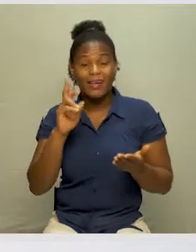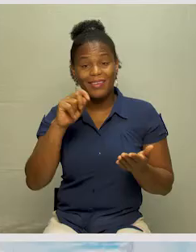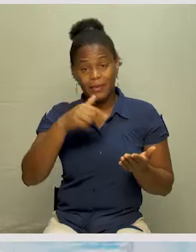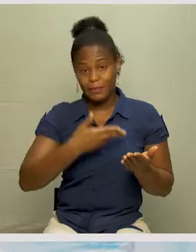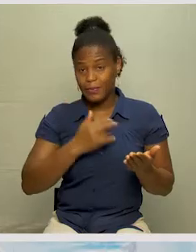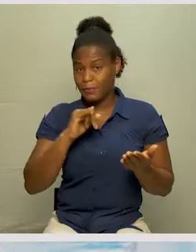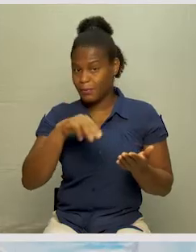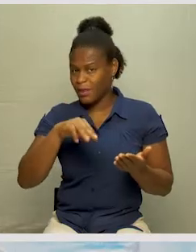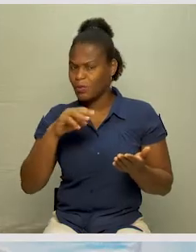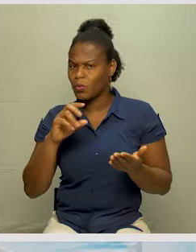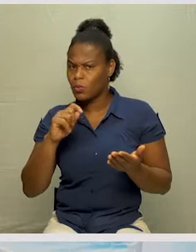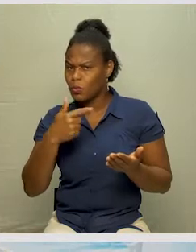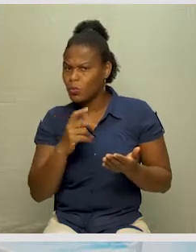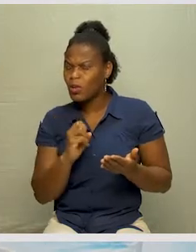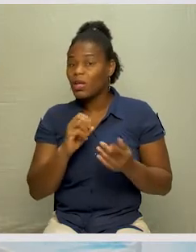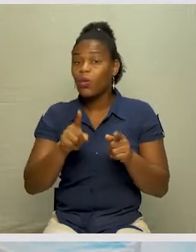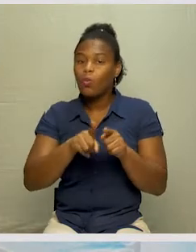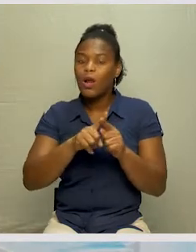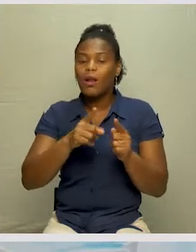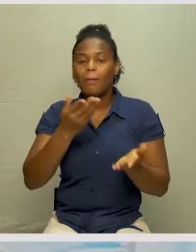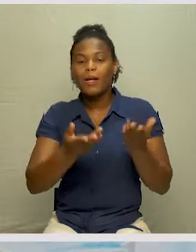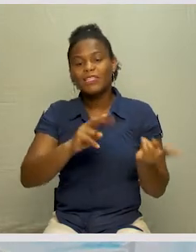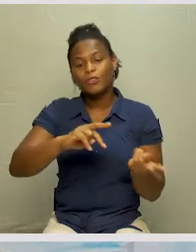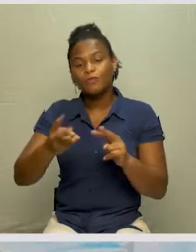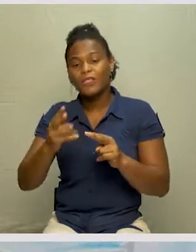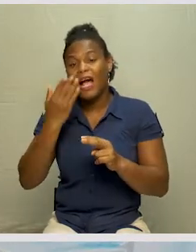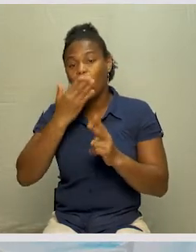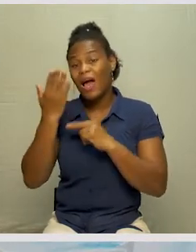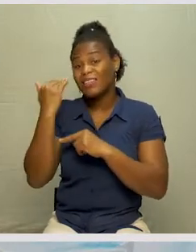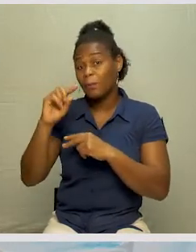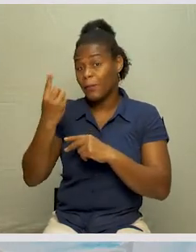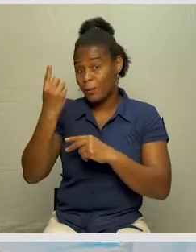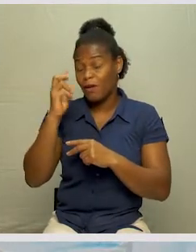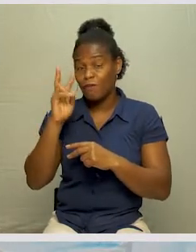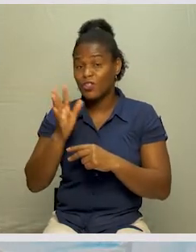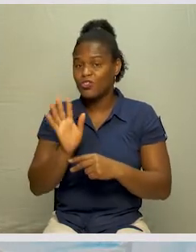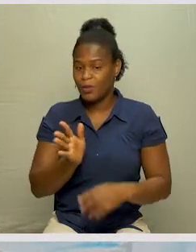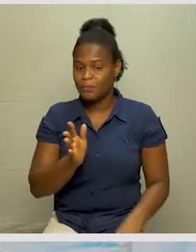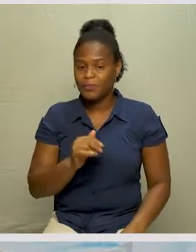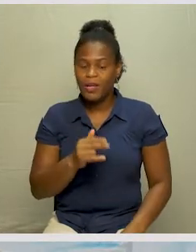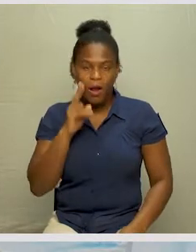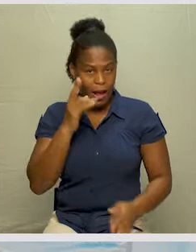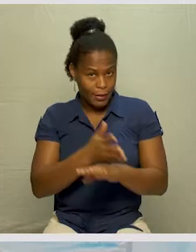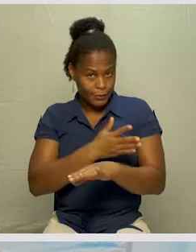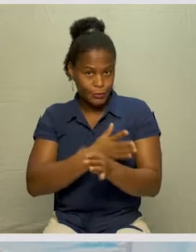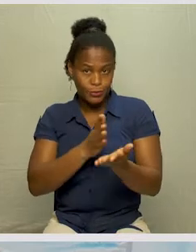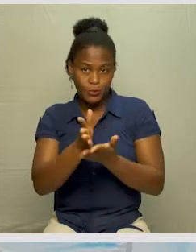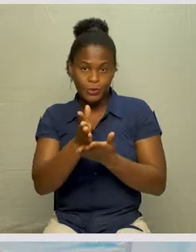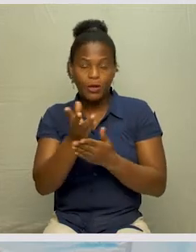aula, certo? Então, vamos lá ver, antes ainda de